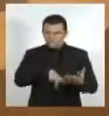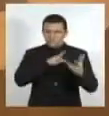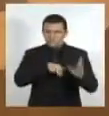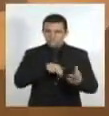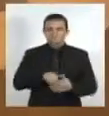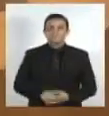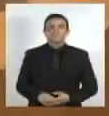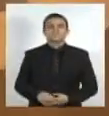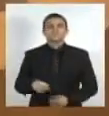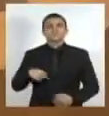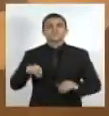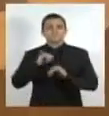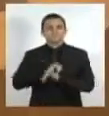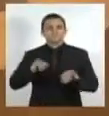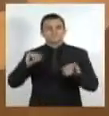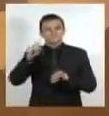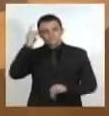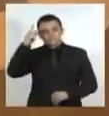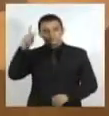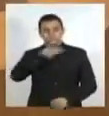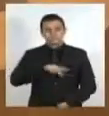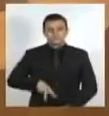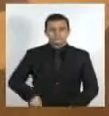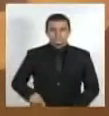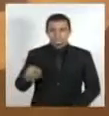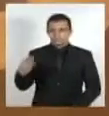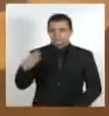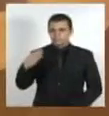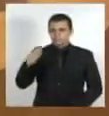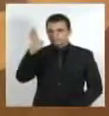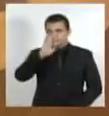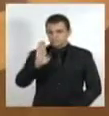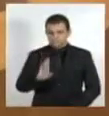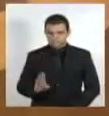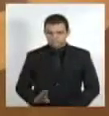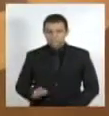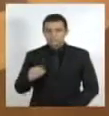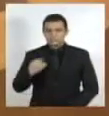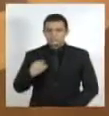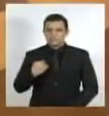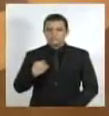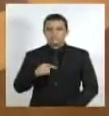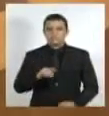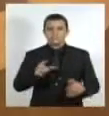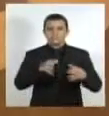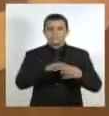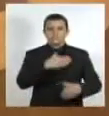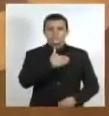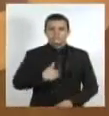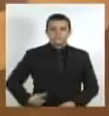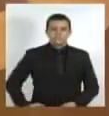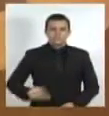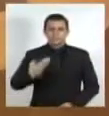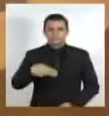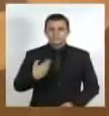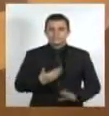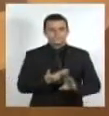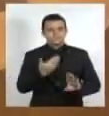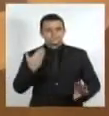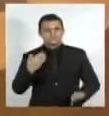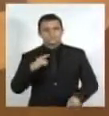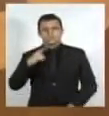vim comunicar ao excelentíssimo senhor presidente da República o meu afastamento do governo do Maranhão, no próximo